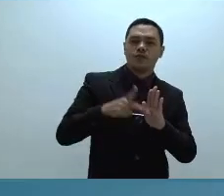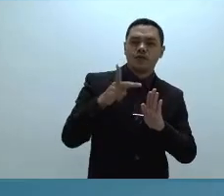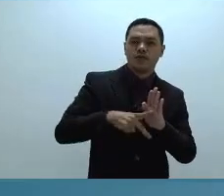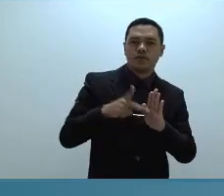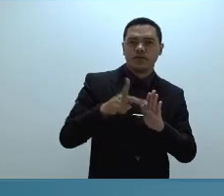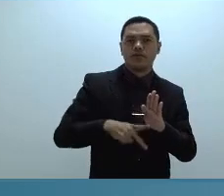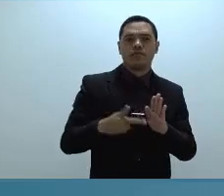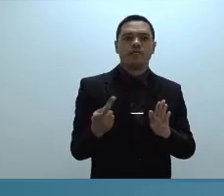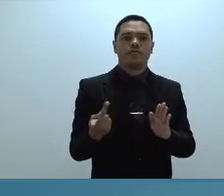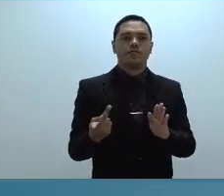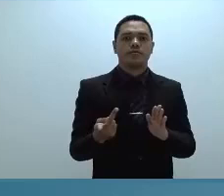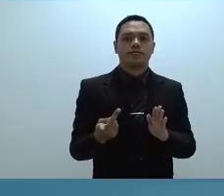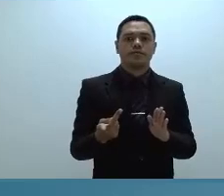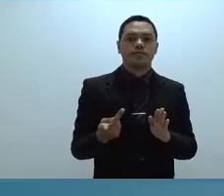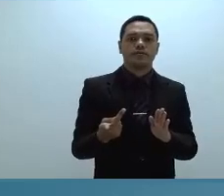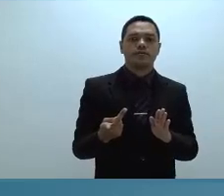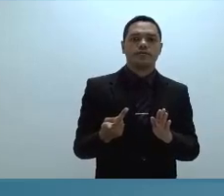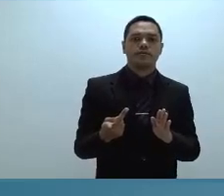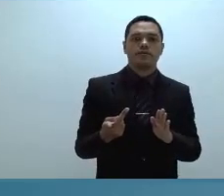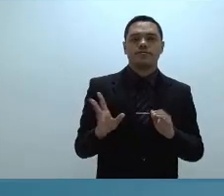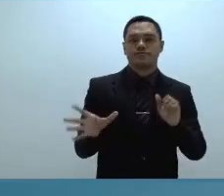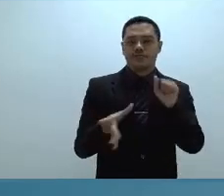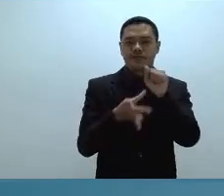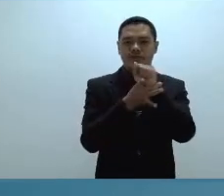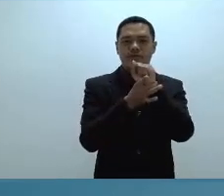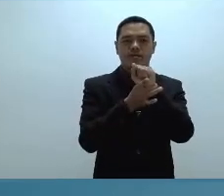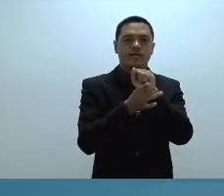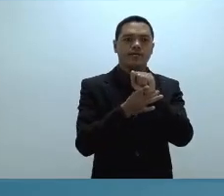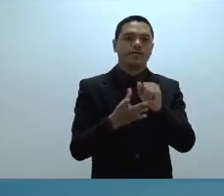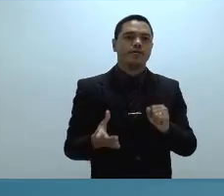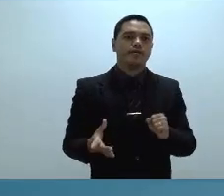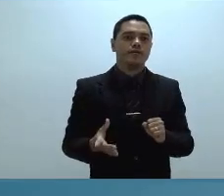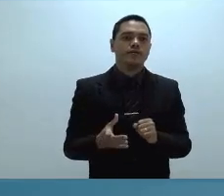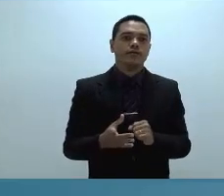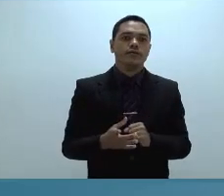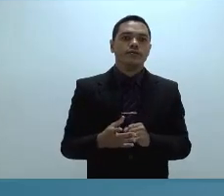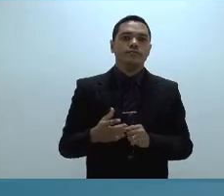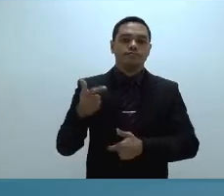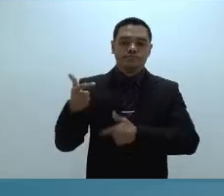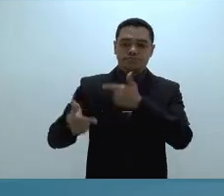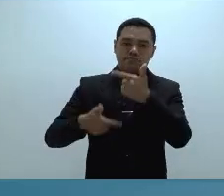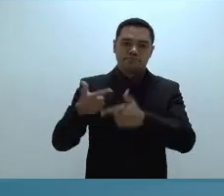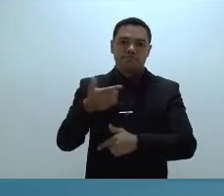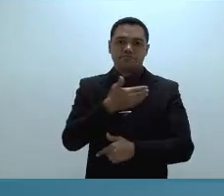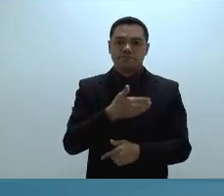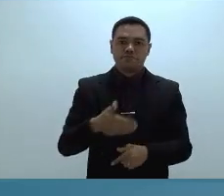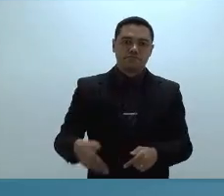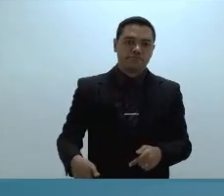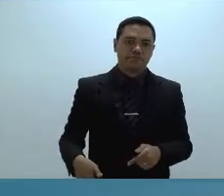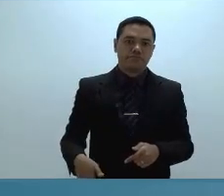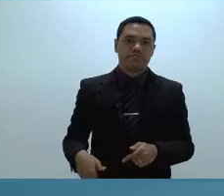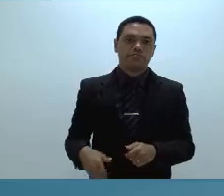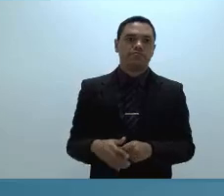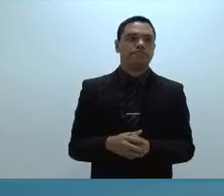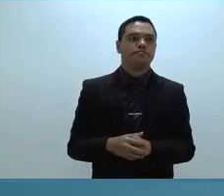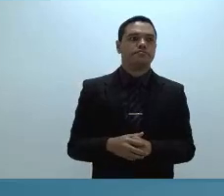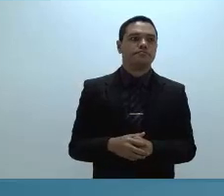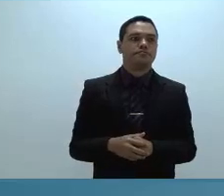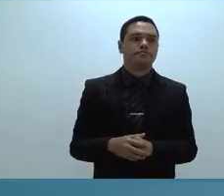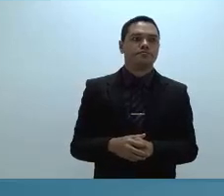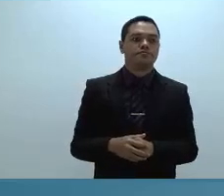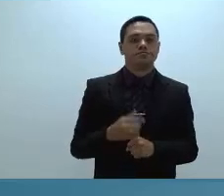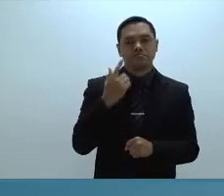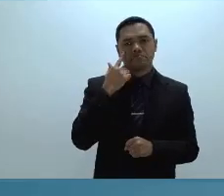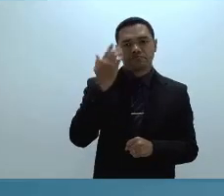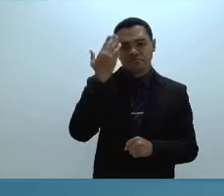face de concessionária de serviço público, em razão da subrogação nos direitos dos seus segurados. Veja-se o